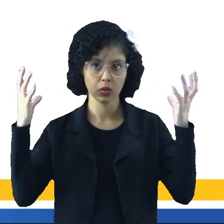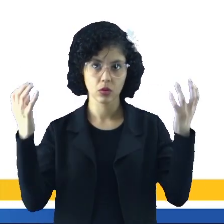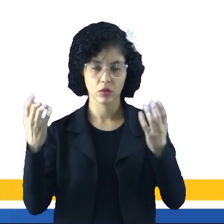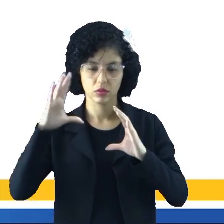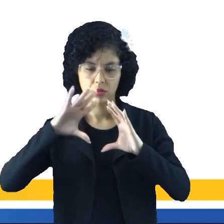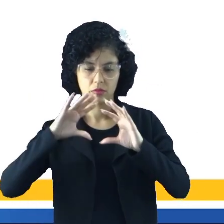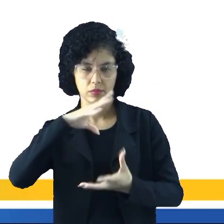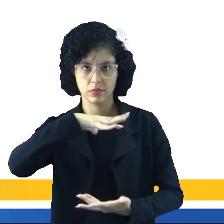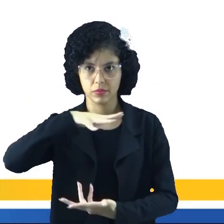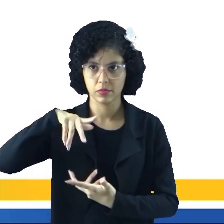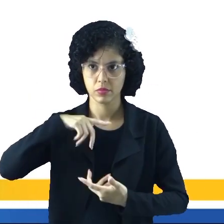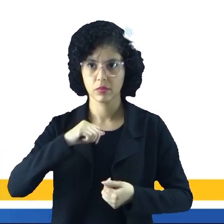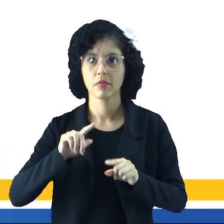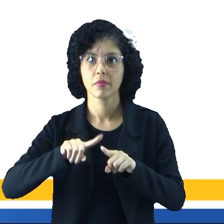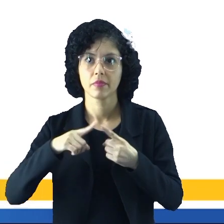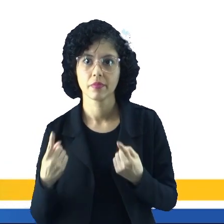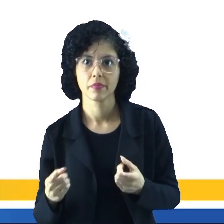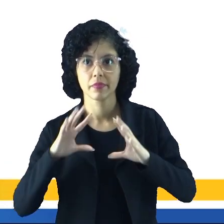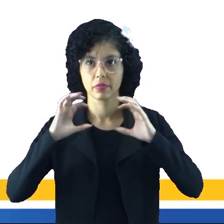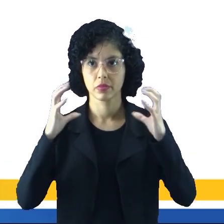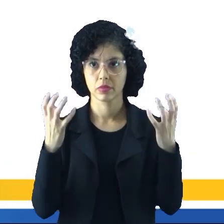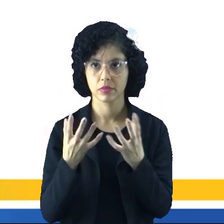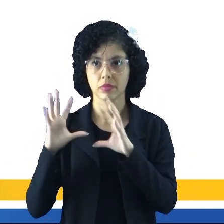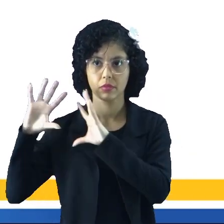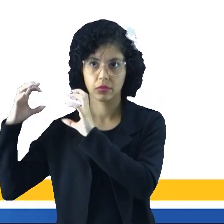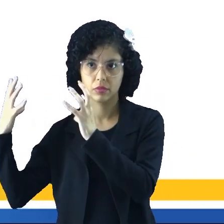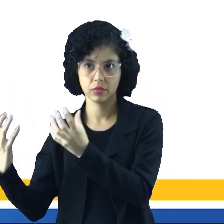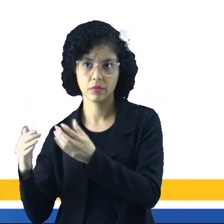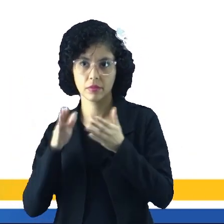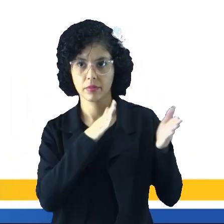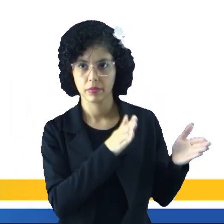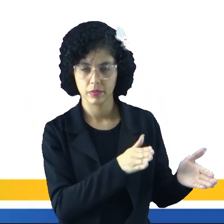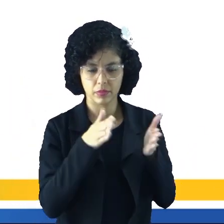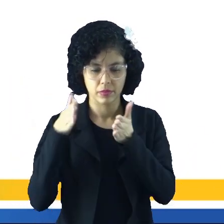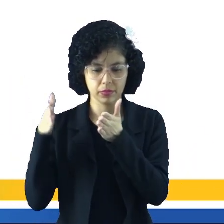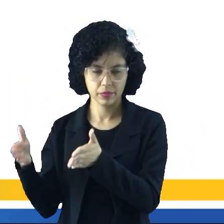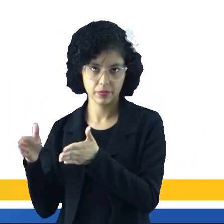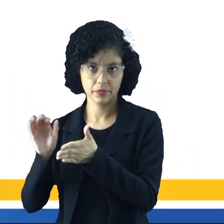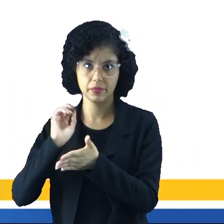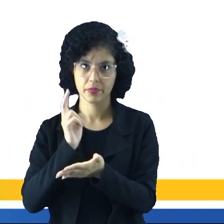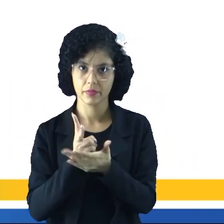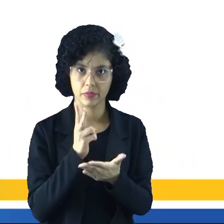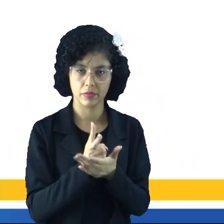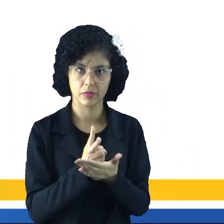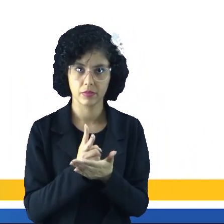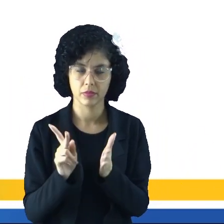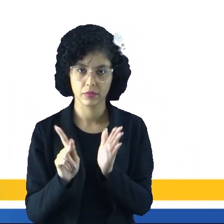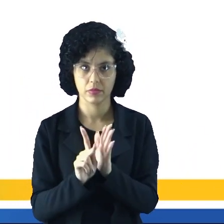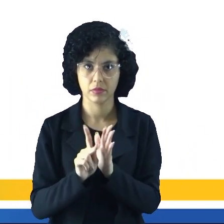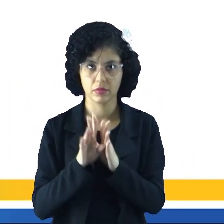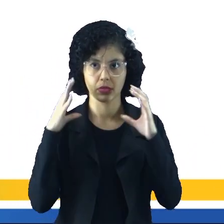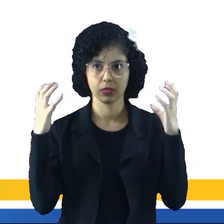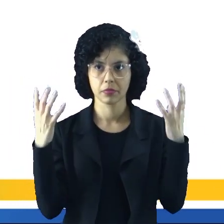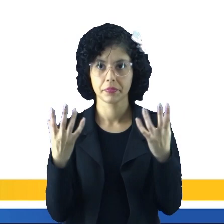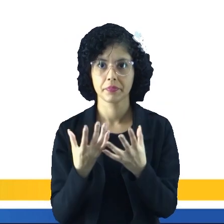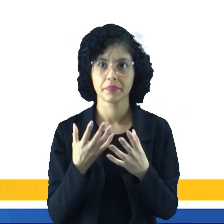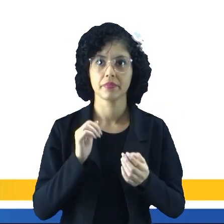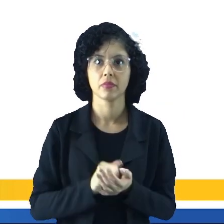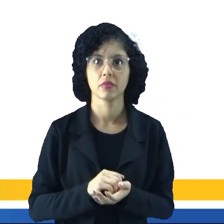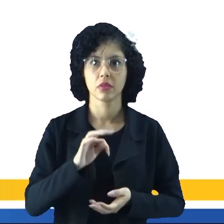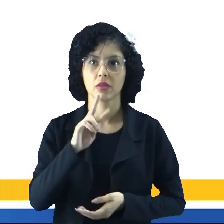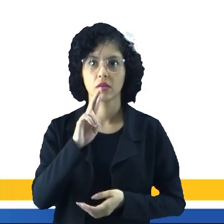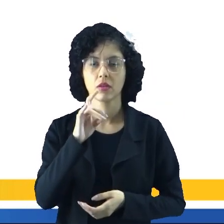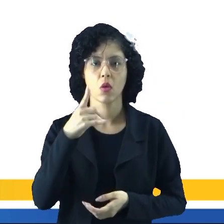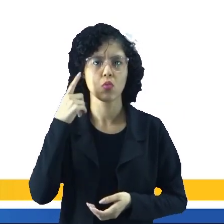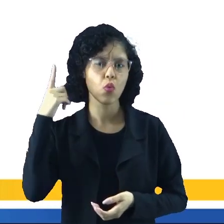uma nuvem e a Terra, pessoal, mas também entre nuvens e entre partes de uma nuvem da mesma nuvem, certo? O